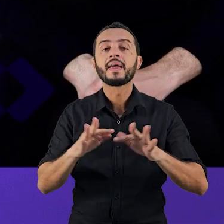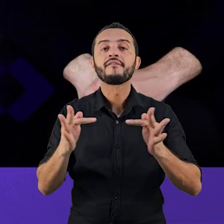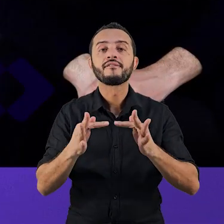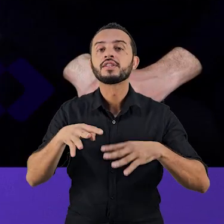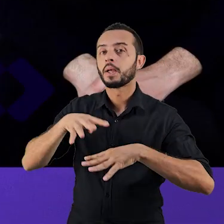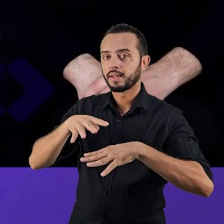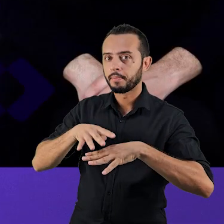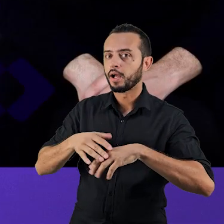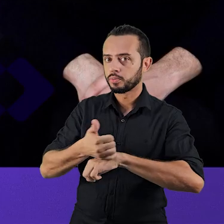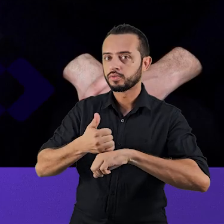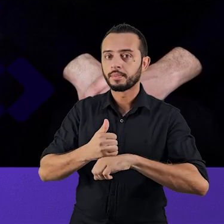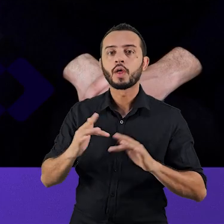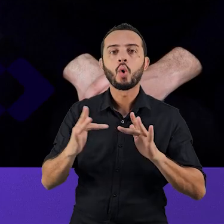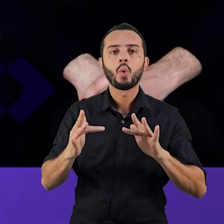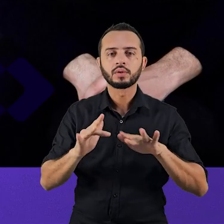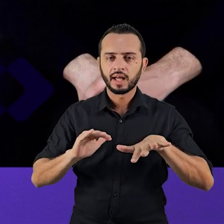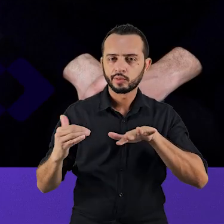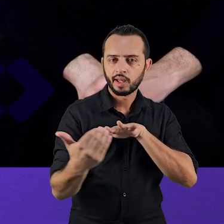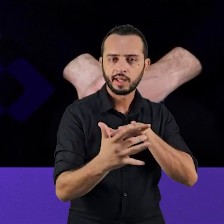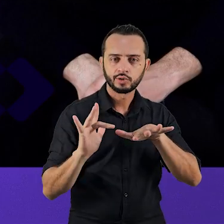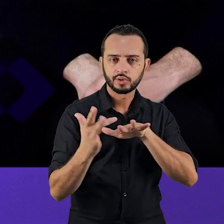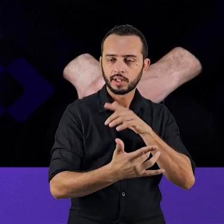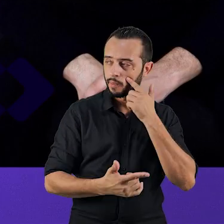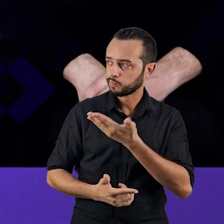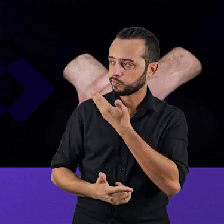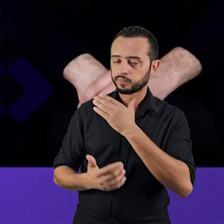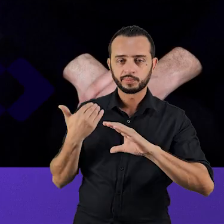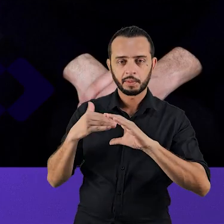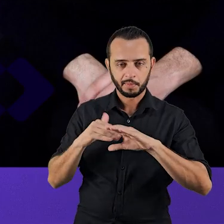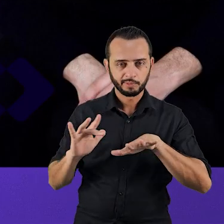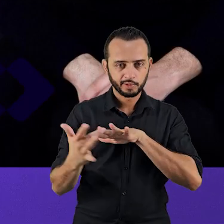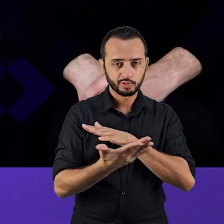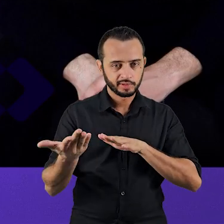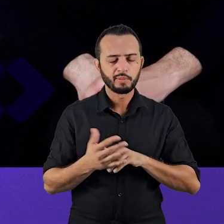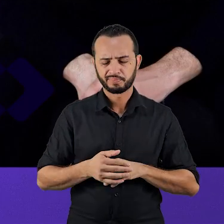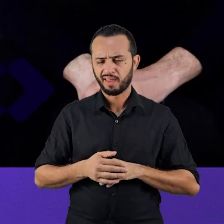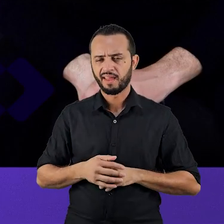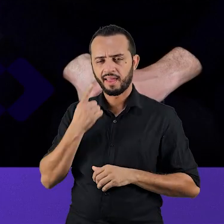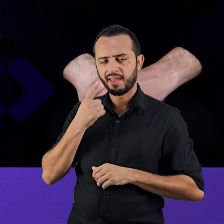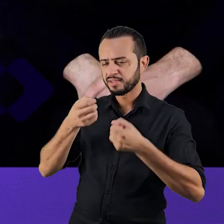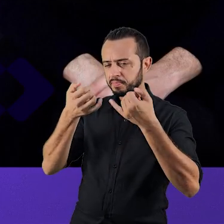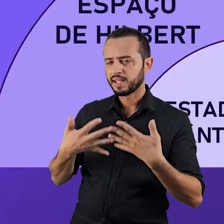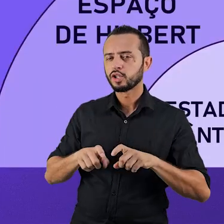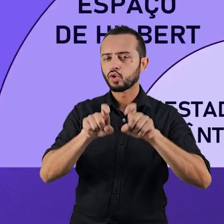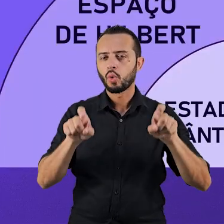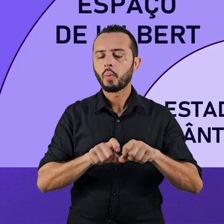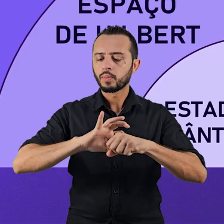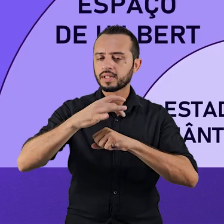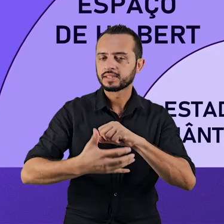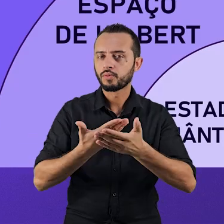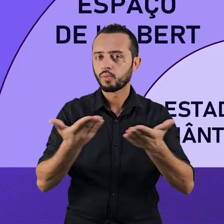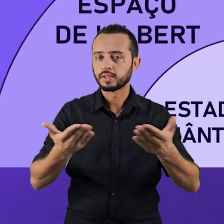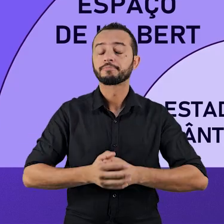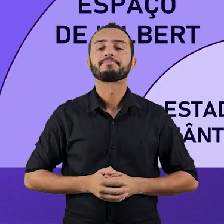é o meu contato, o meu e-mail e também as minhas redes sociais, @econofísico, onde eu falo bastante de computação quântica. Vamos começar,